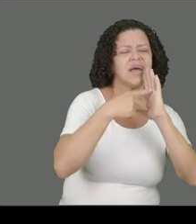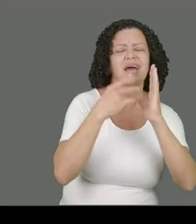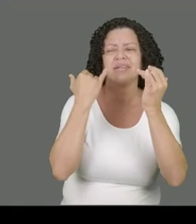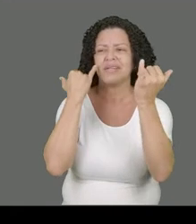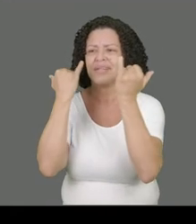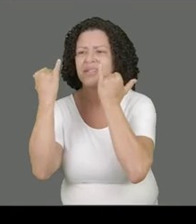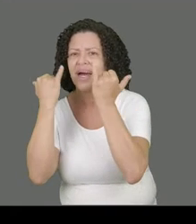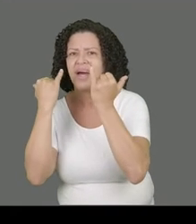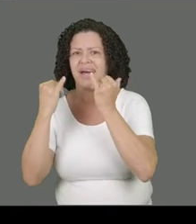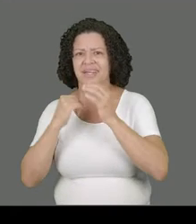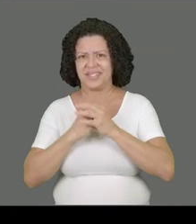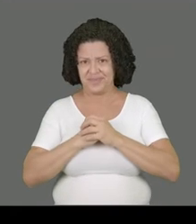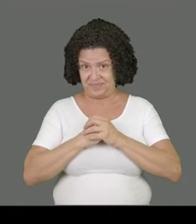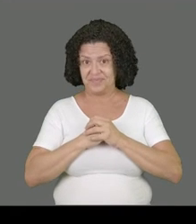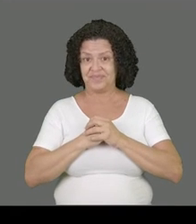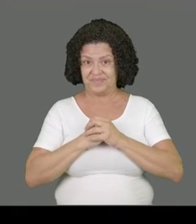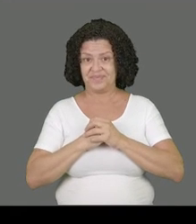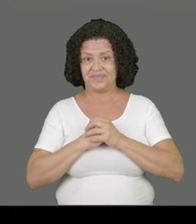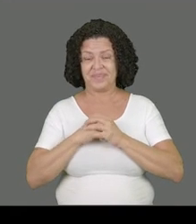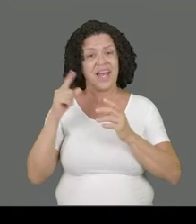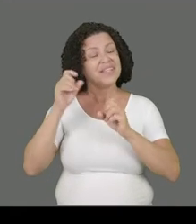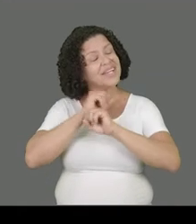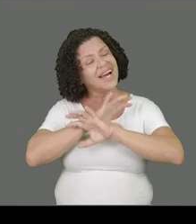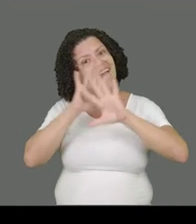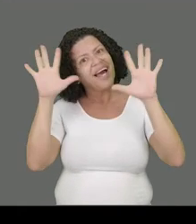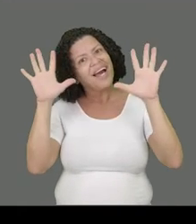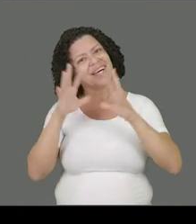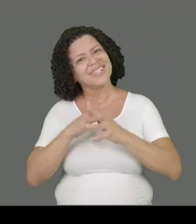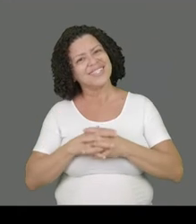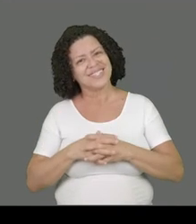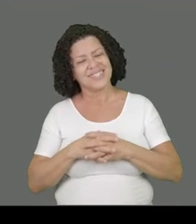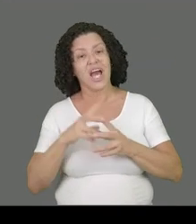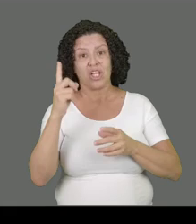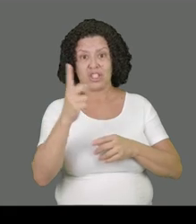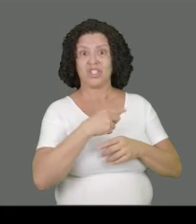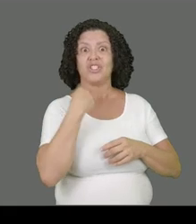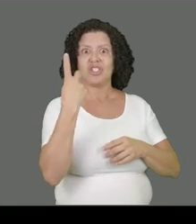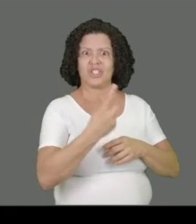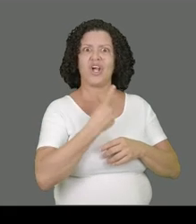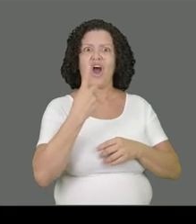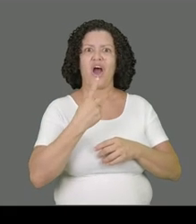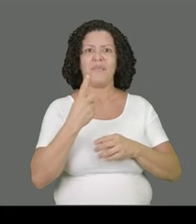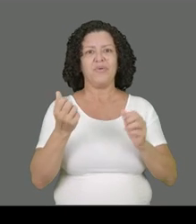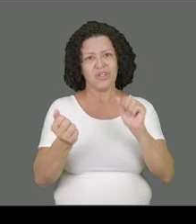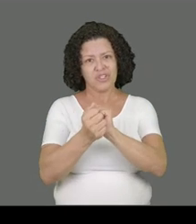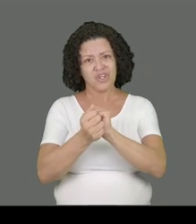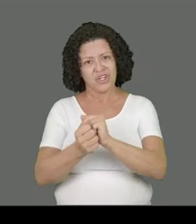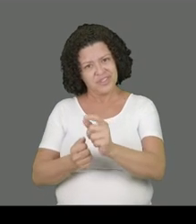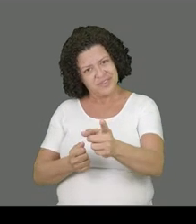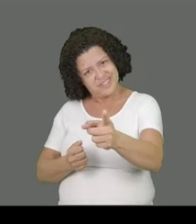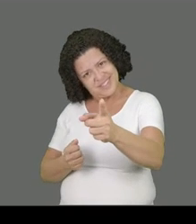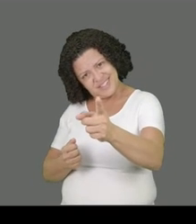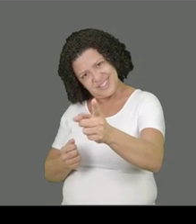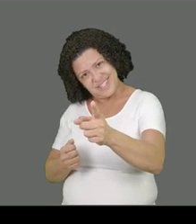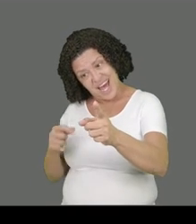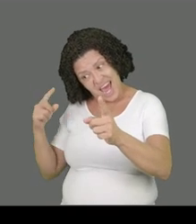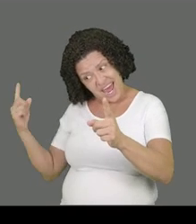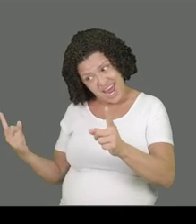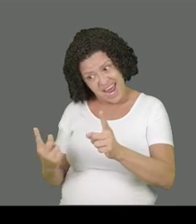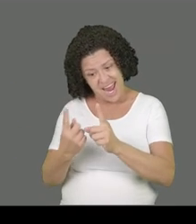nos dizer com essas informações. Eles estão sendo claros. Nós estaremos ao seu